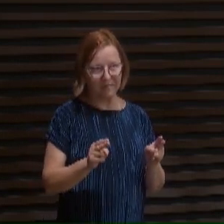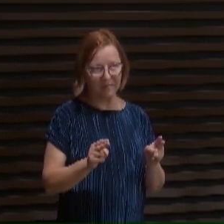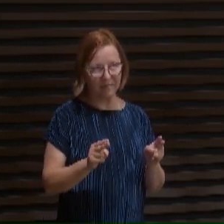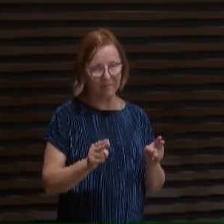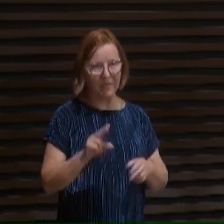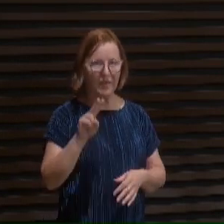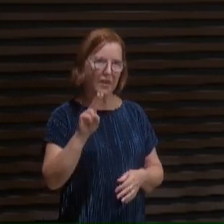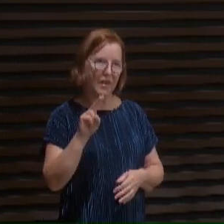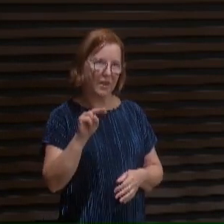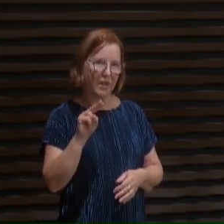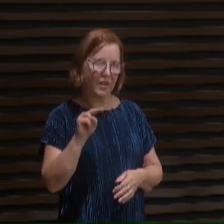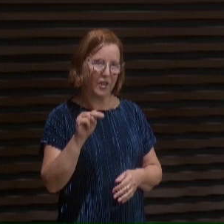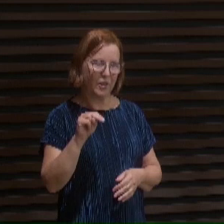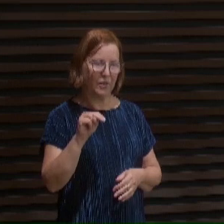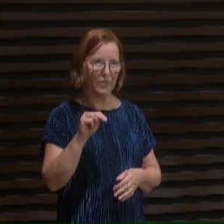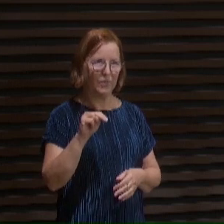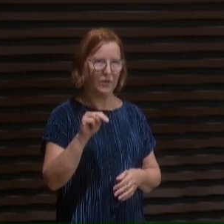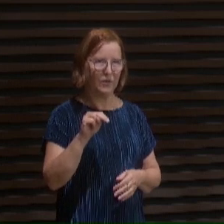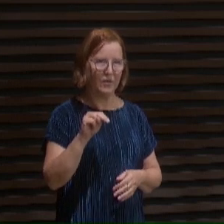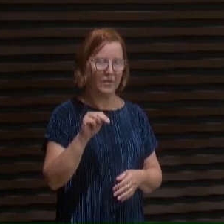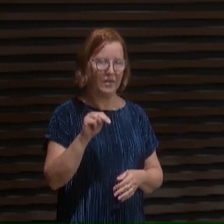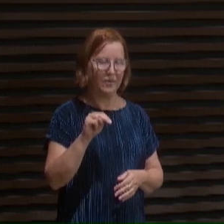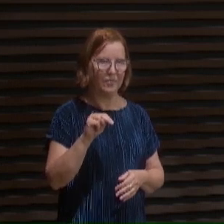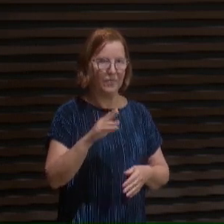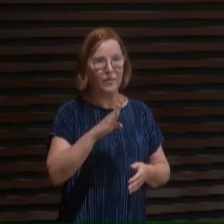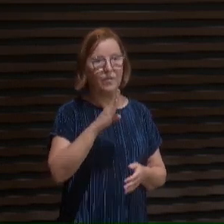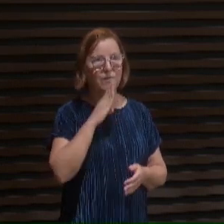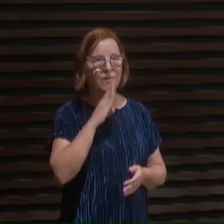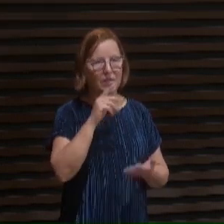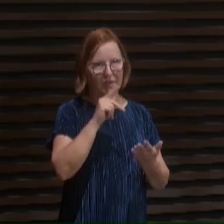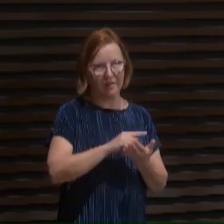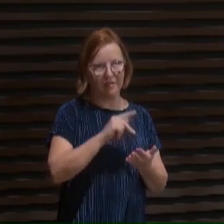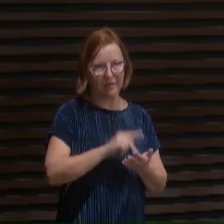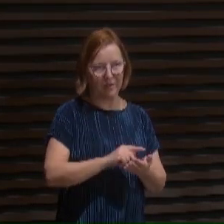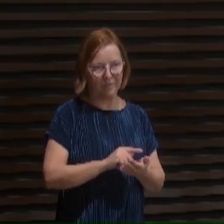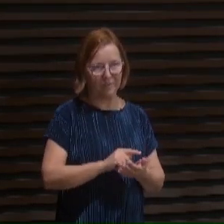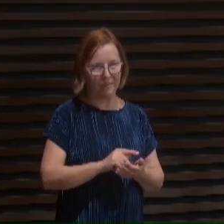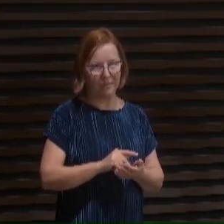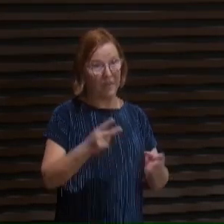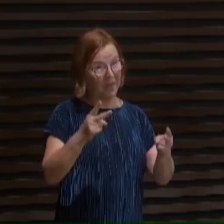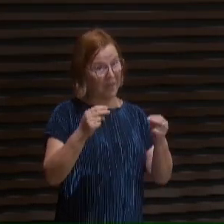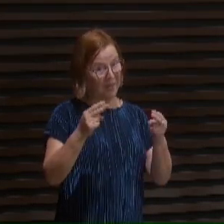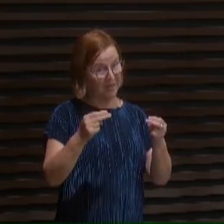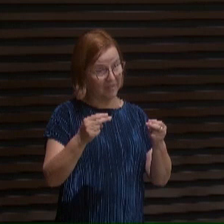e jamais podem chegar ao conhecimento da verdade. Presta atenção nessa